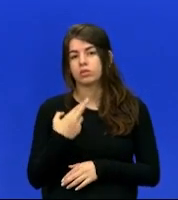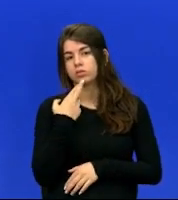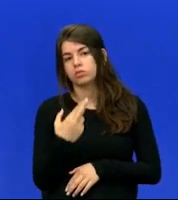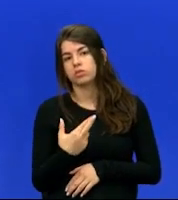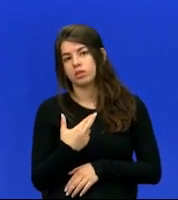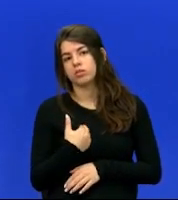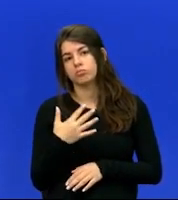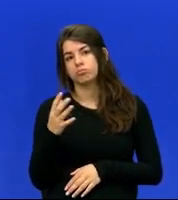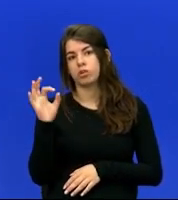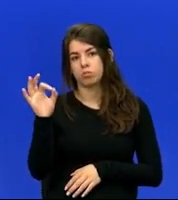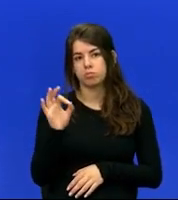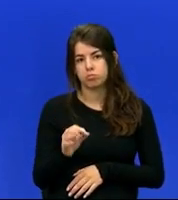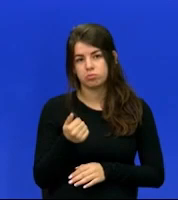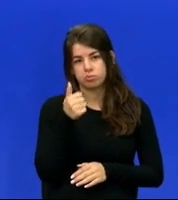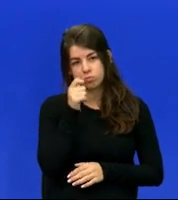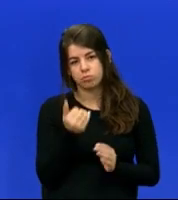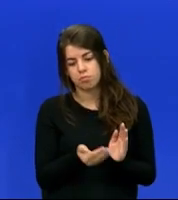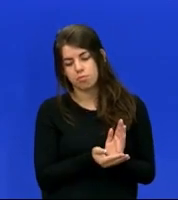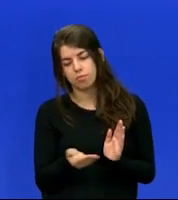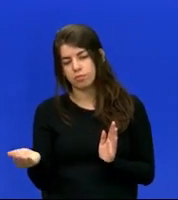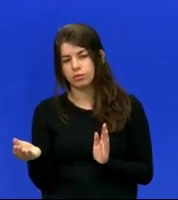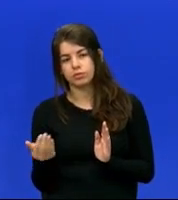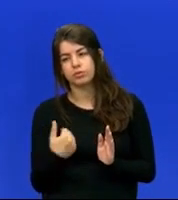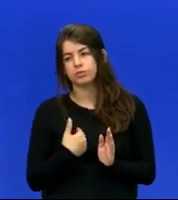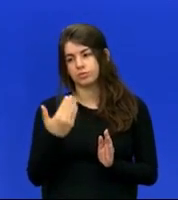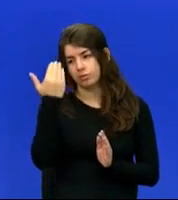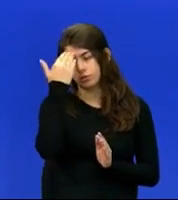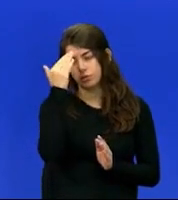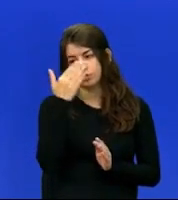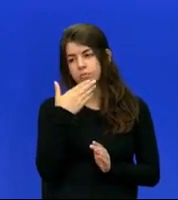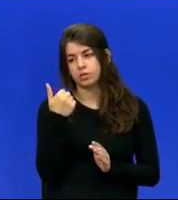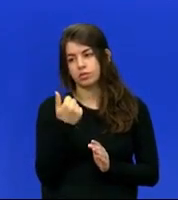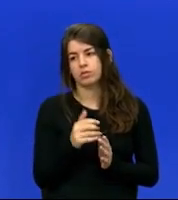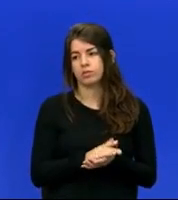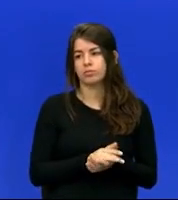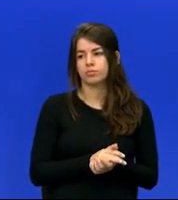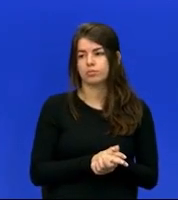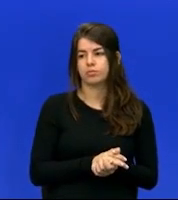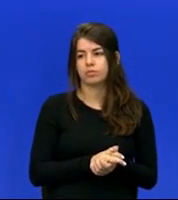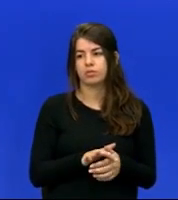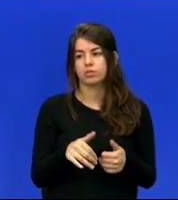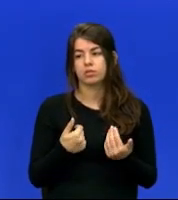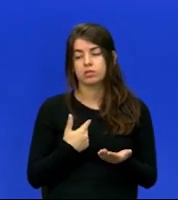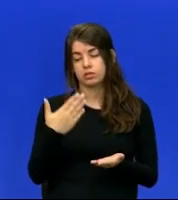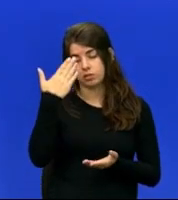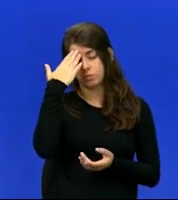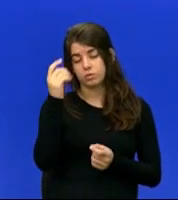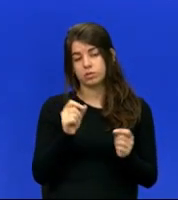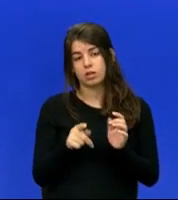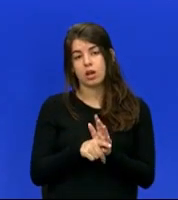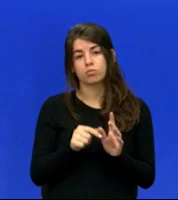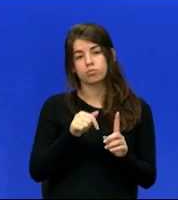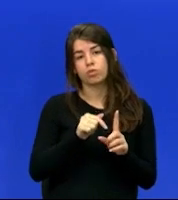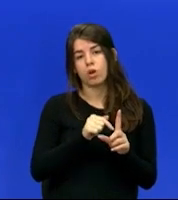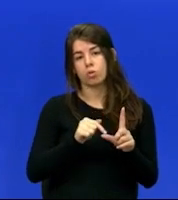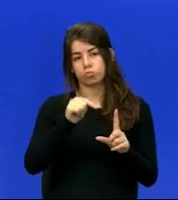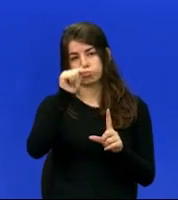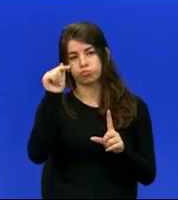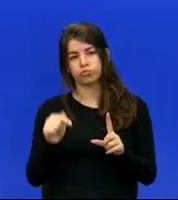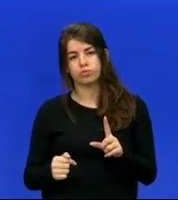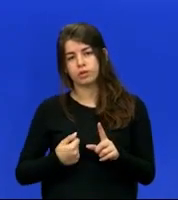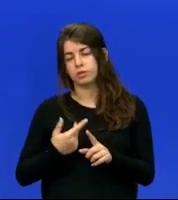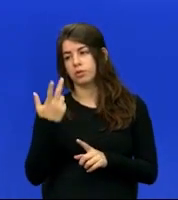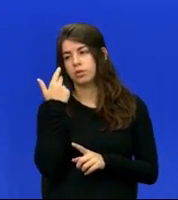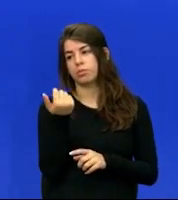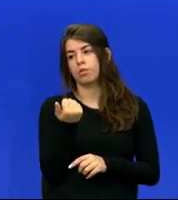resultante da minha probabilidade. Então, vamos entender um pouquinho melhor essa curva. Então, nós sabemos que a curva normal, ou curva de